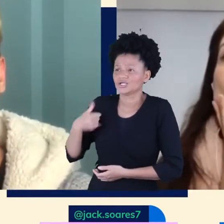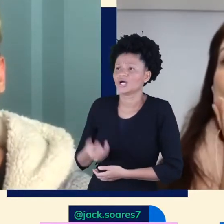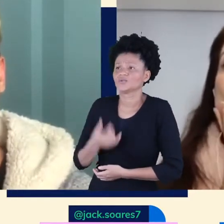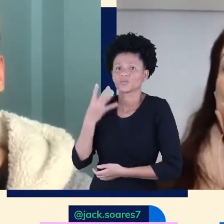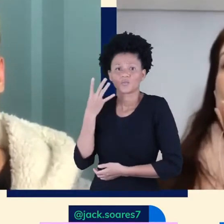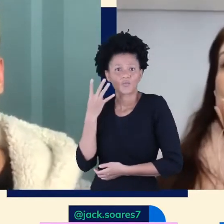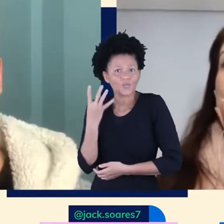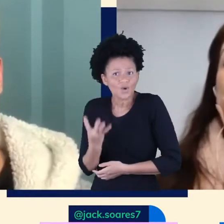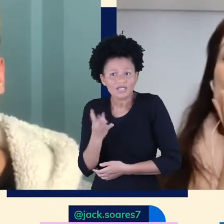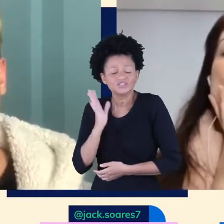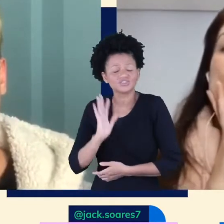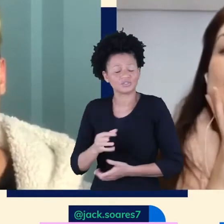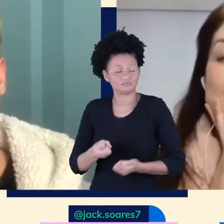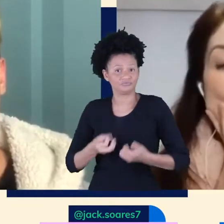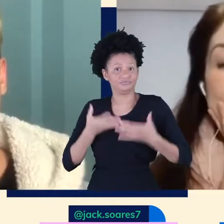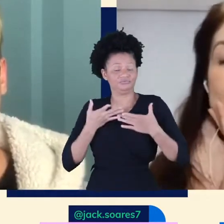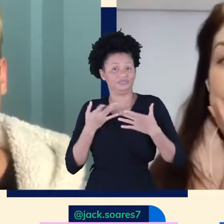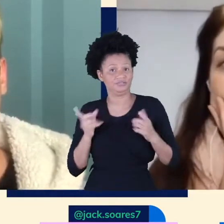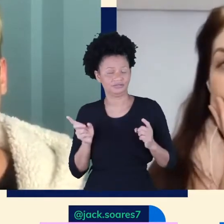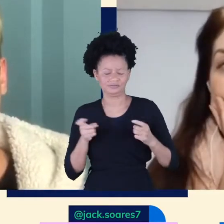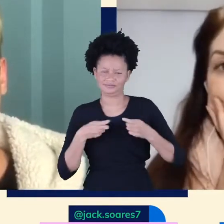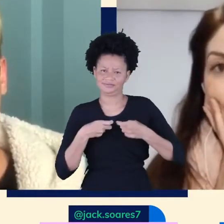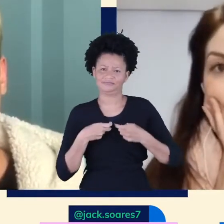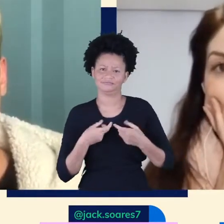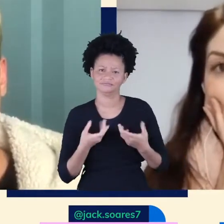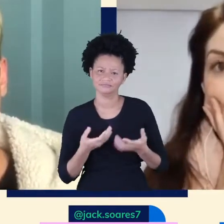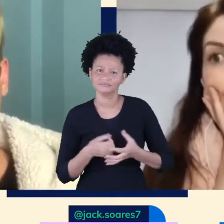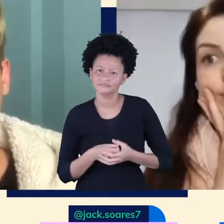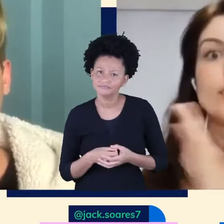4 anos e aflorou a sexualidade.